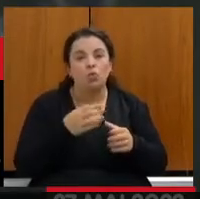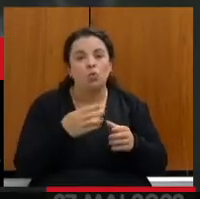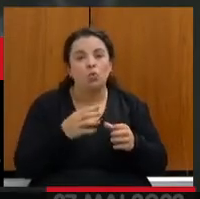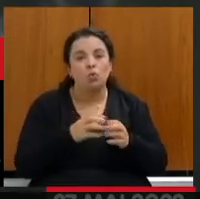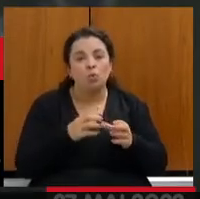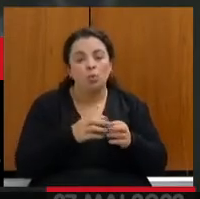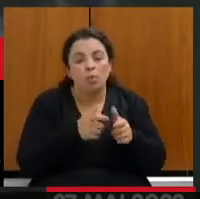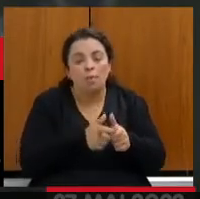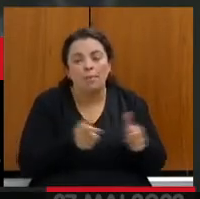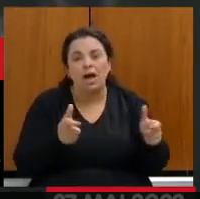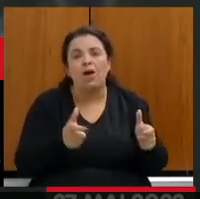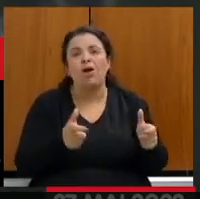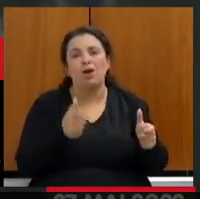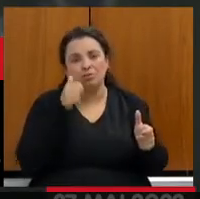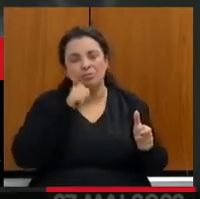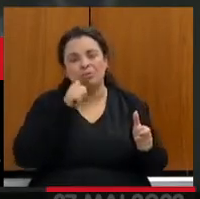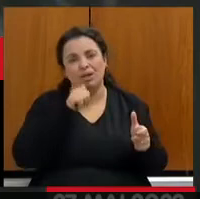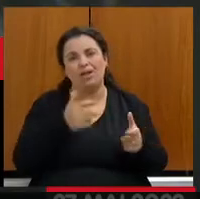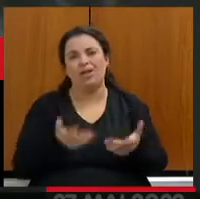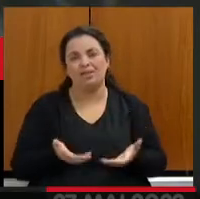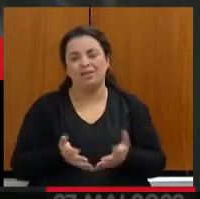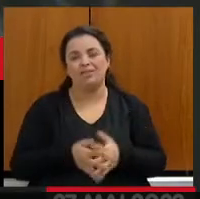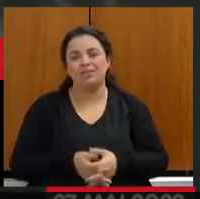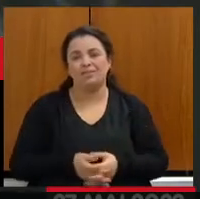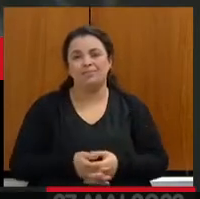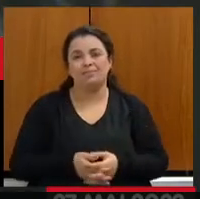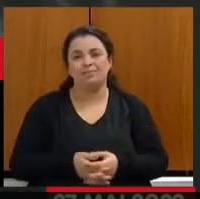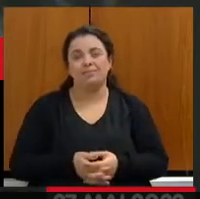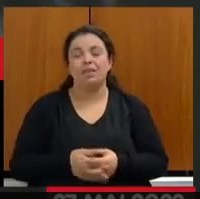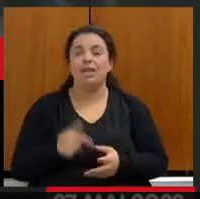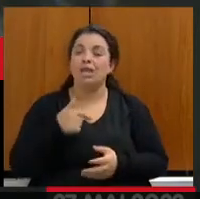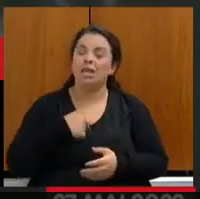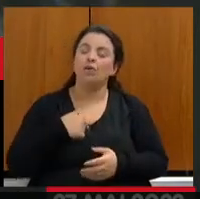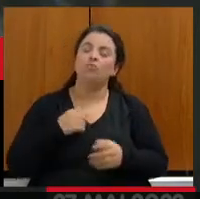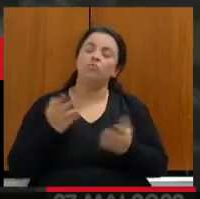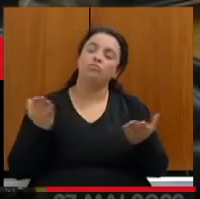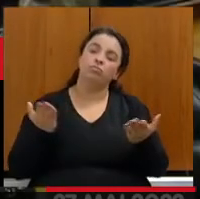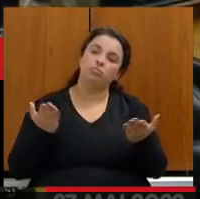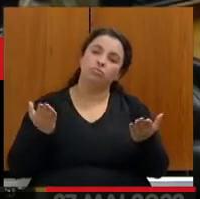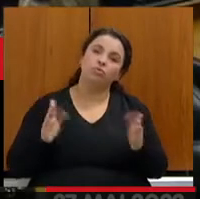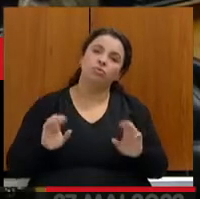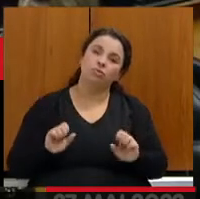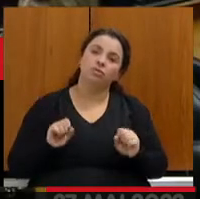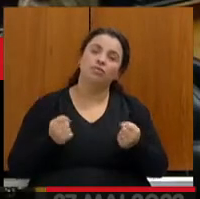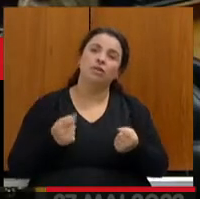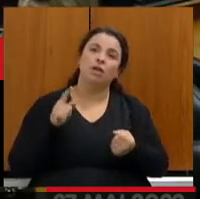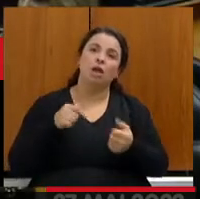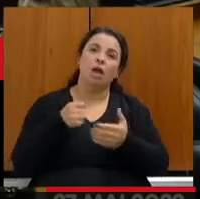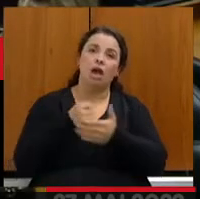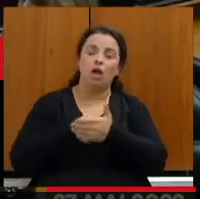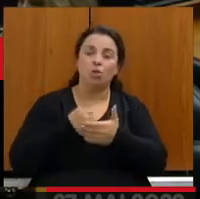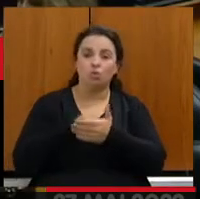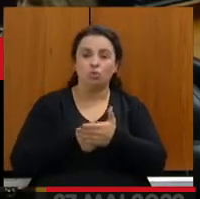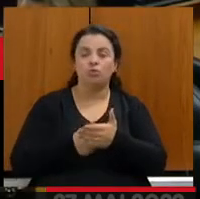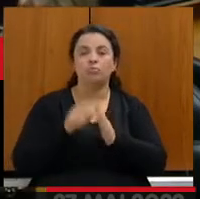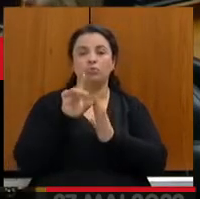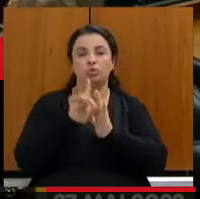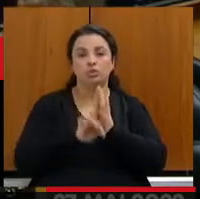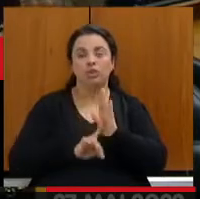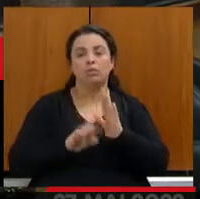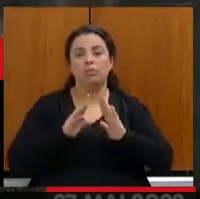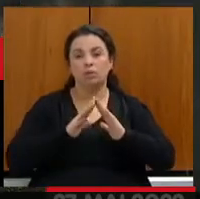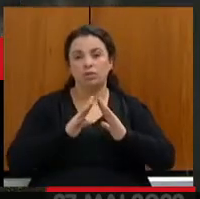e e o que eu me a bandeira que eu defendo hoje né a luta por direito à moradia